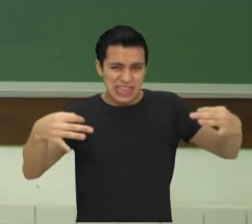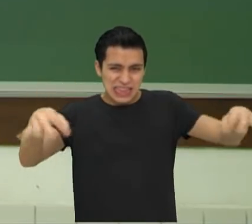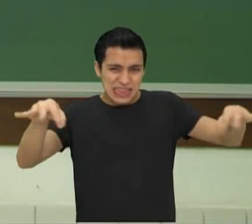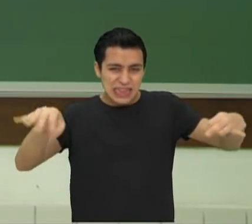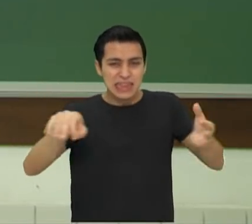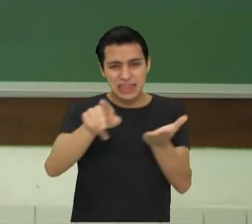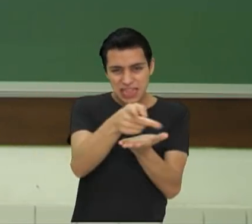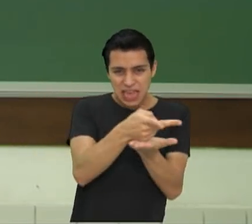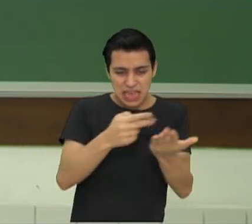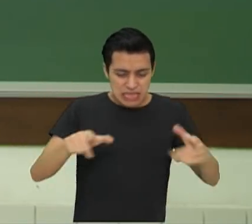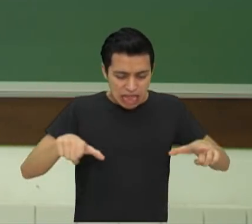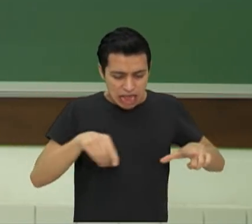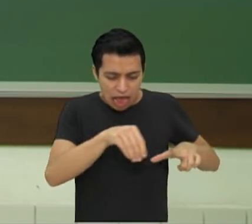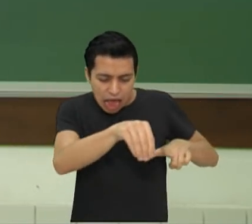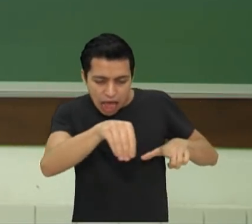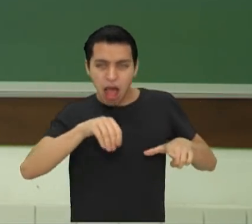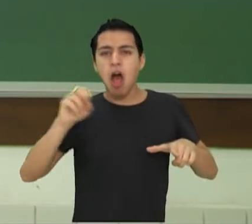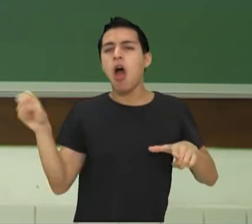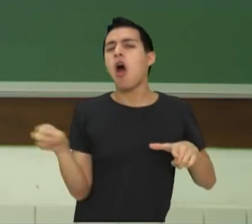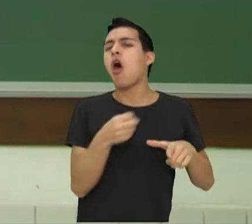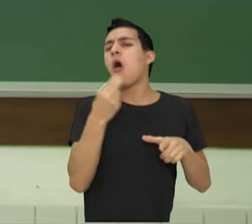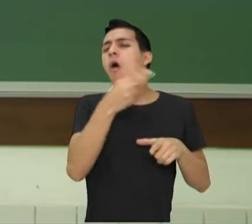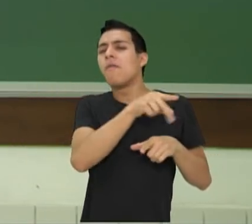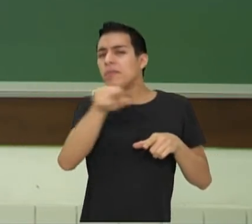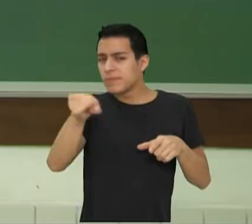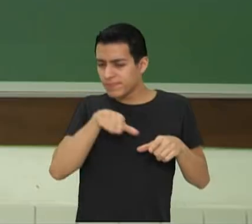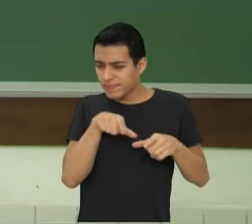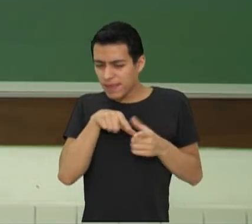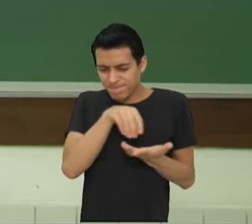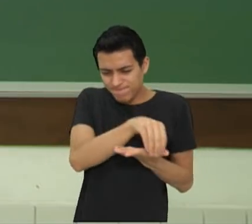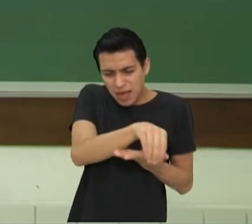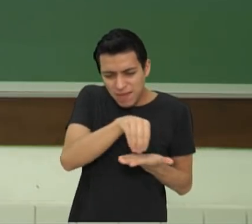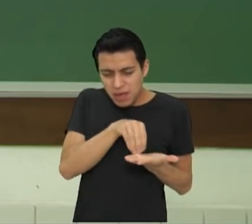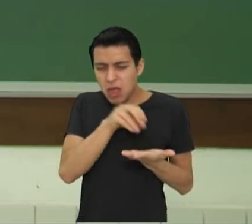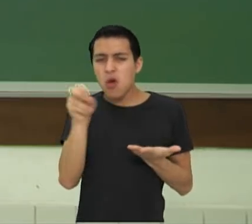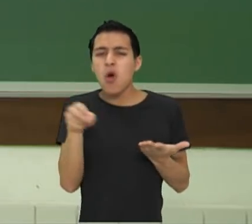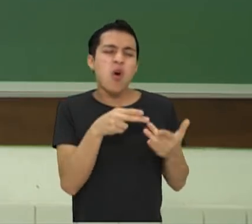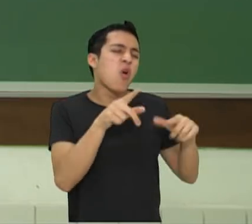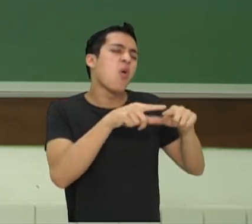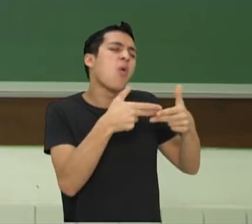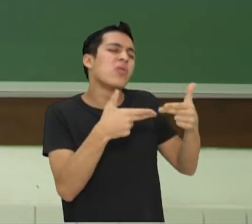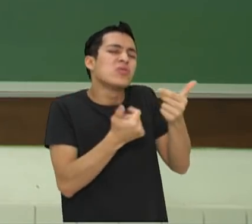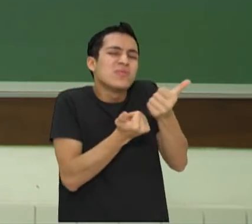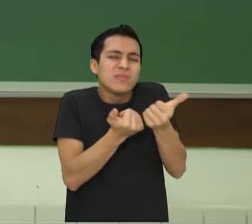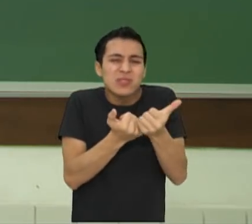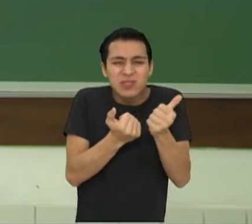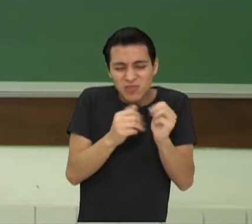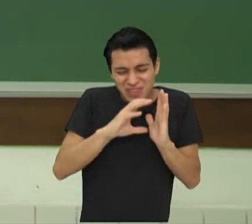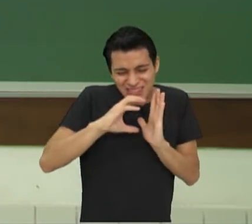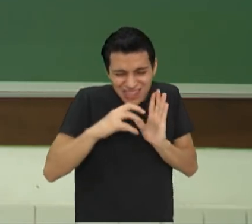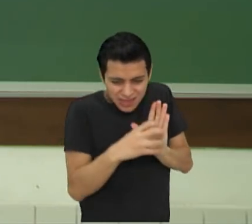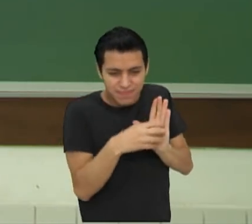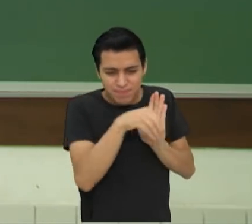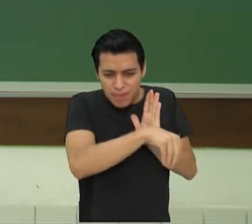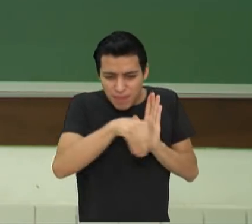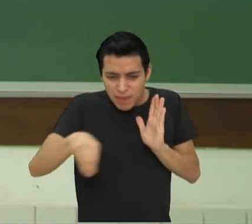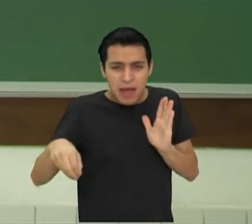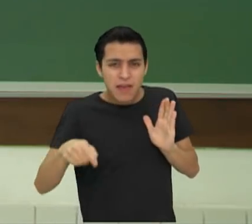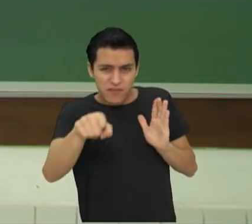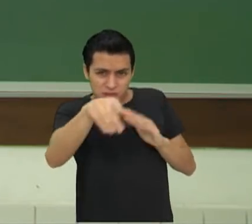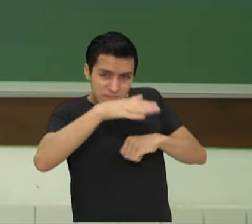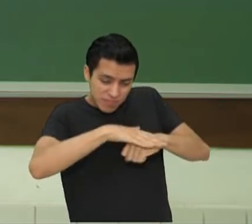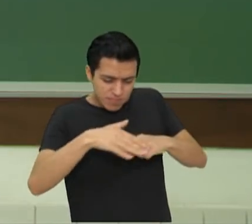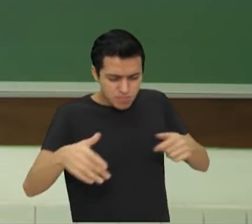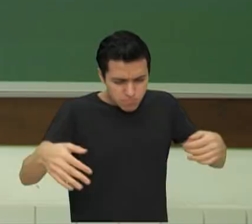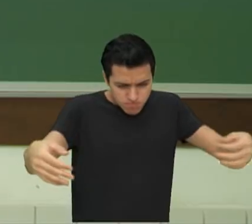se você tiver peças, se você tiver alguma coisinha aí que você possa simbolizar as peças do xadrez, coloca e analisa